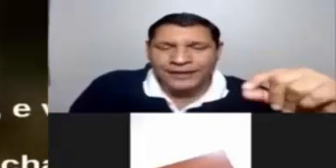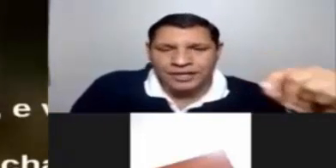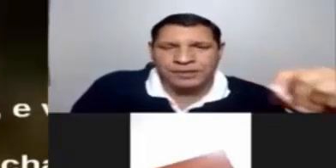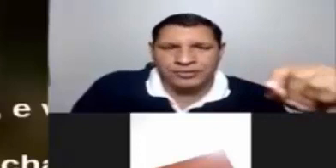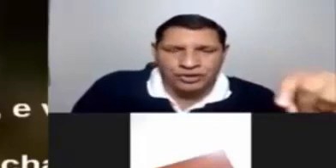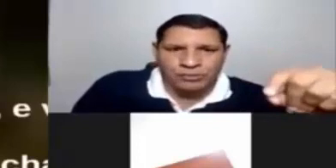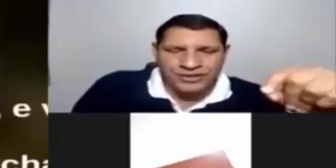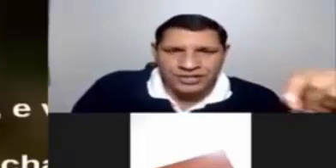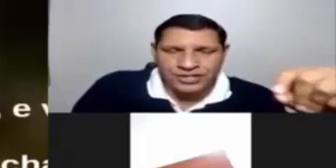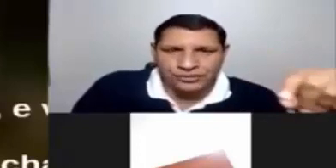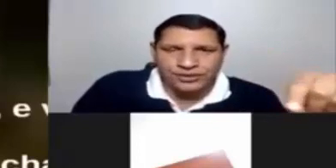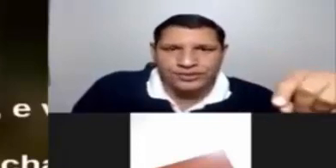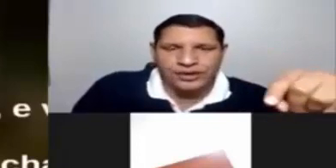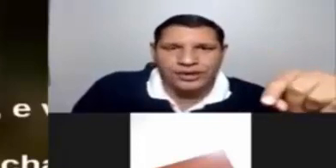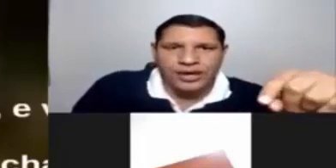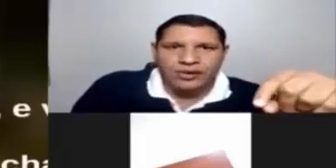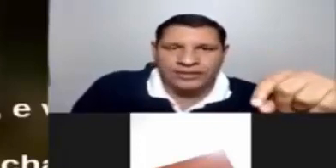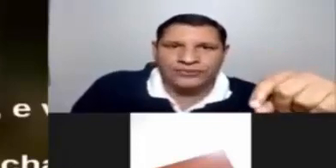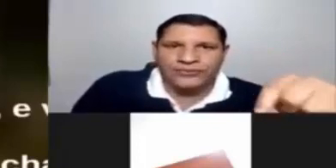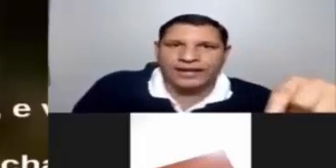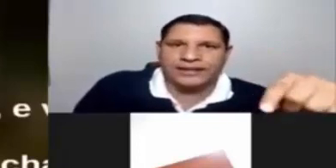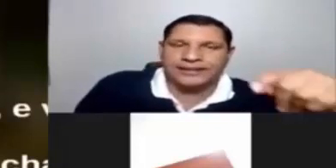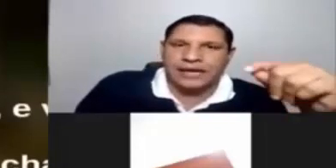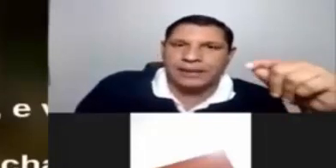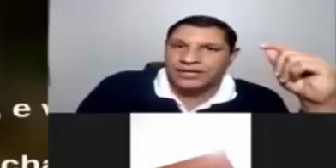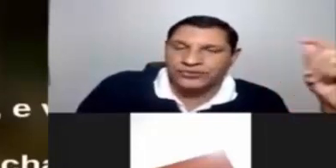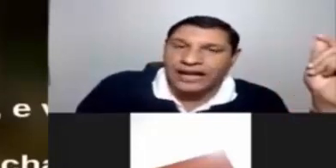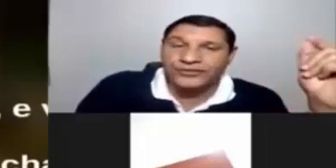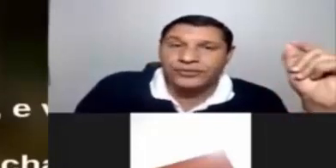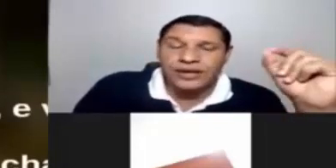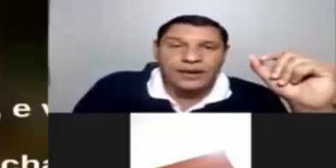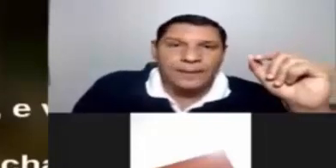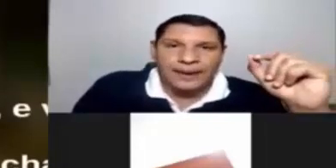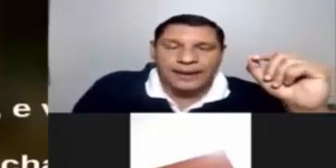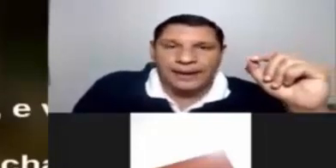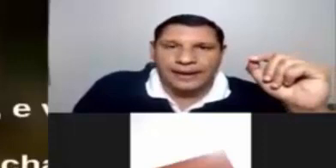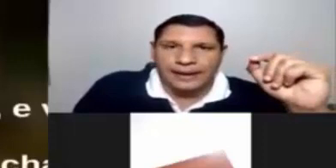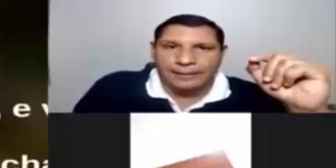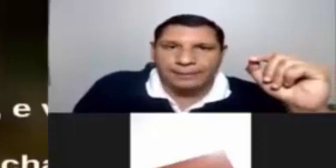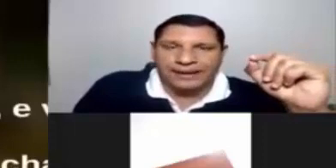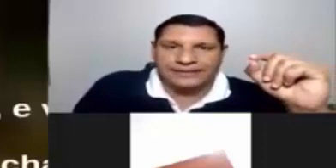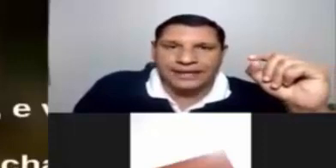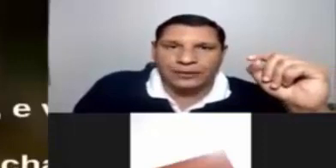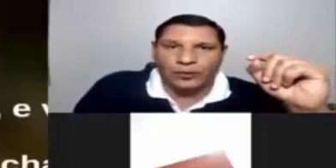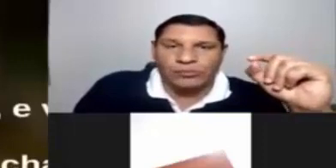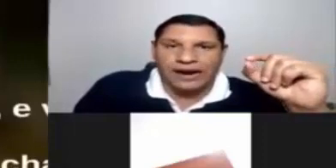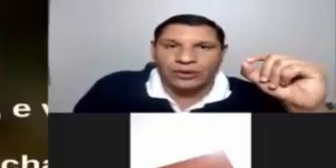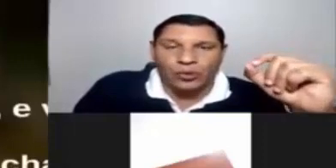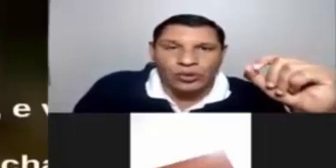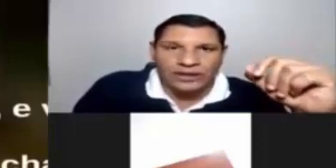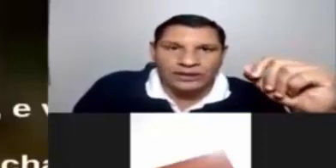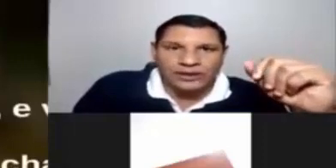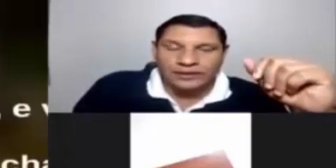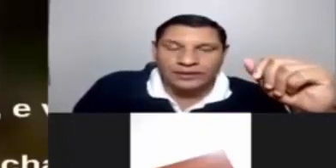Lembra daquela expressão idiomática de Jesus? Jesus, quando ele fala que seria mais fácil passar uma